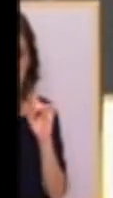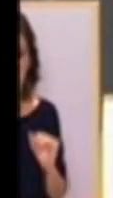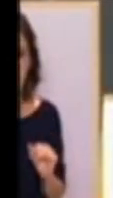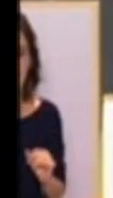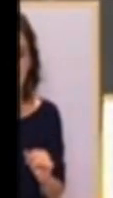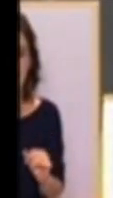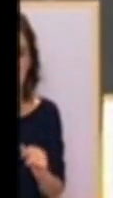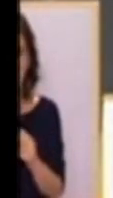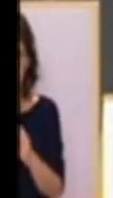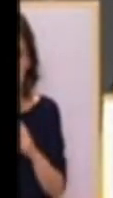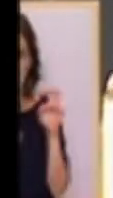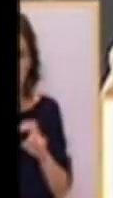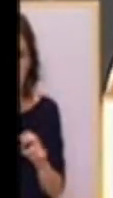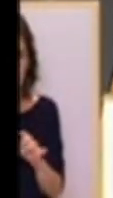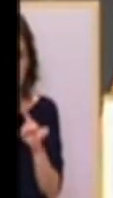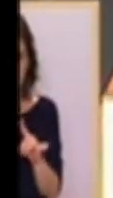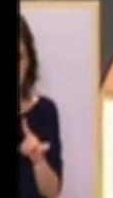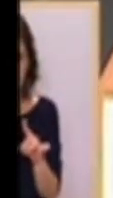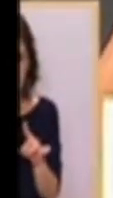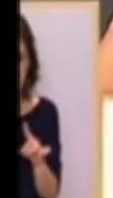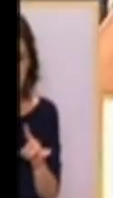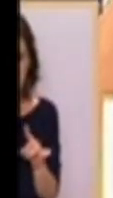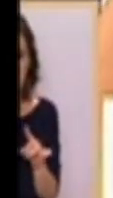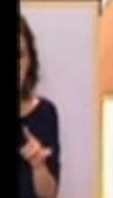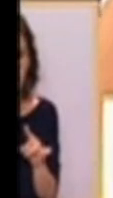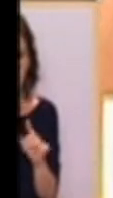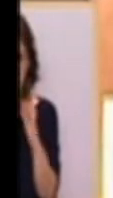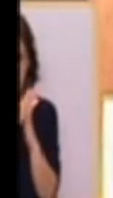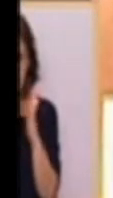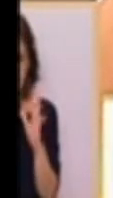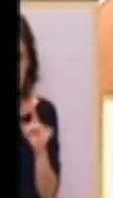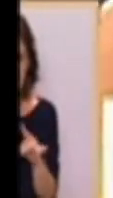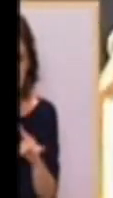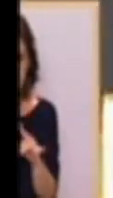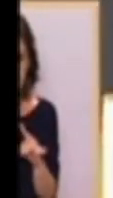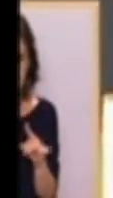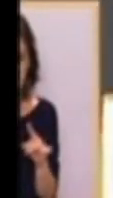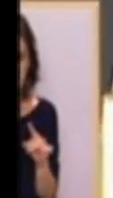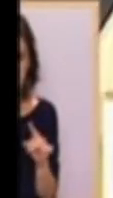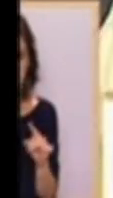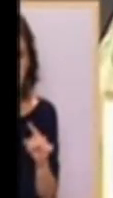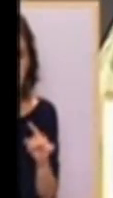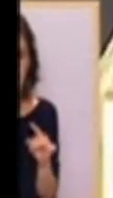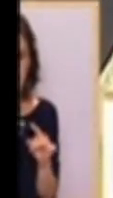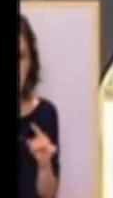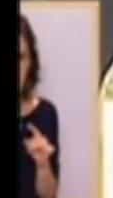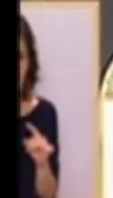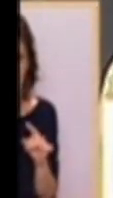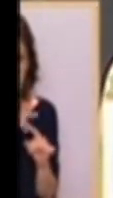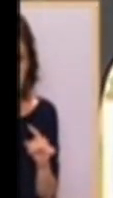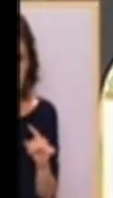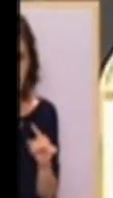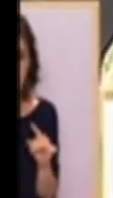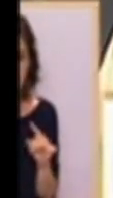Estrelas, no Coliseu, e quando ouvi esta interpretação, vocês ouviram esta imitação da Amanda Marshall, eu fiquei, mas quem é